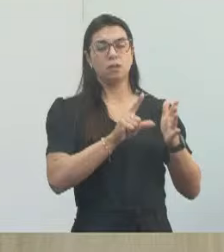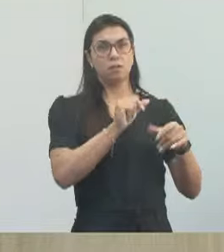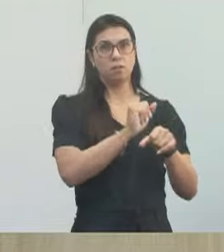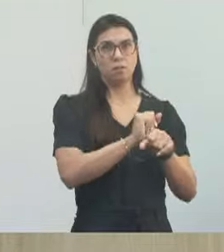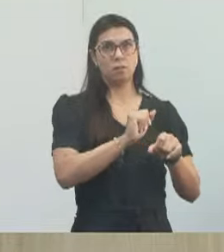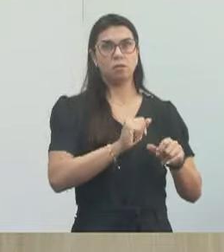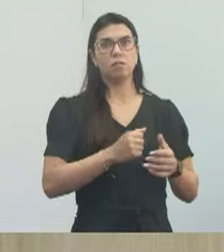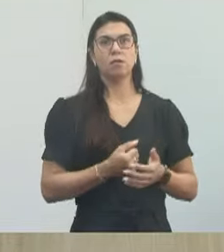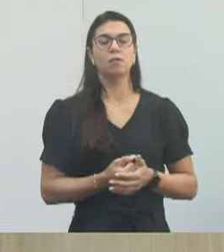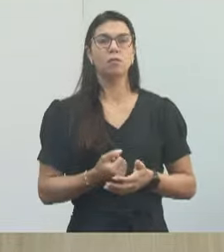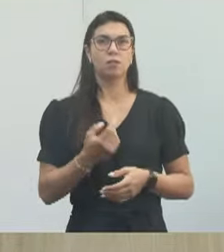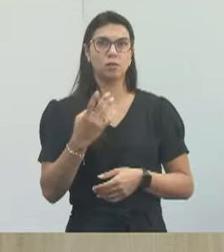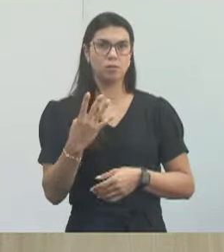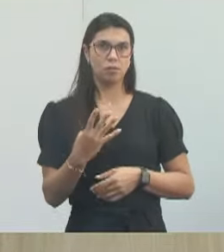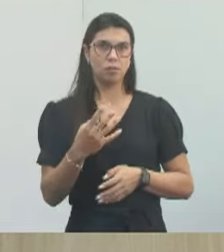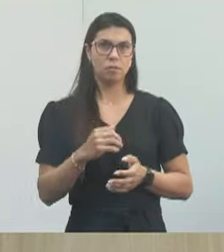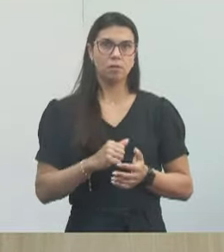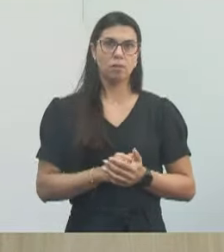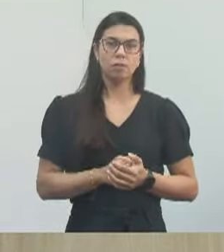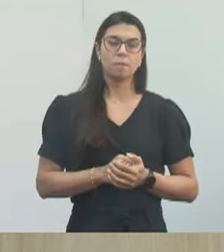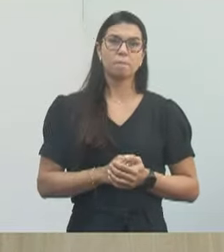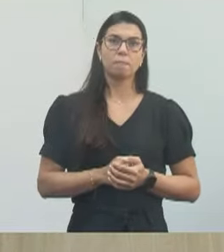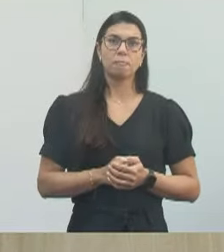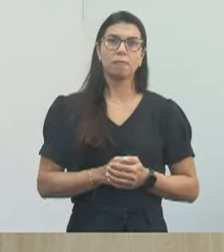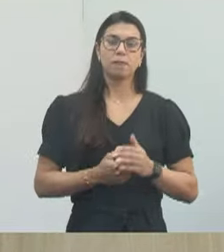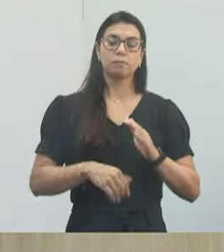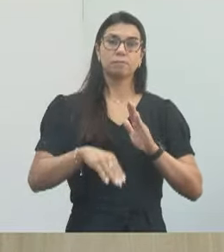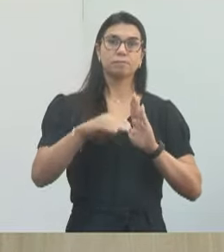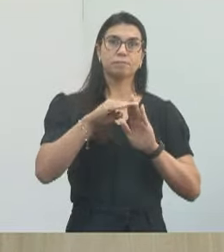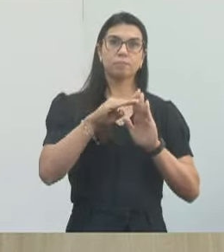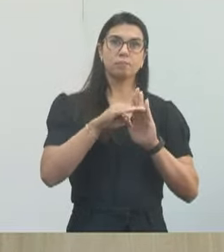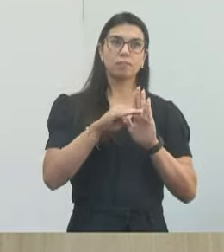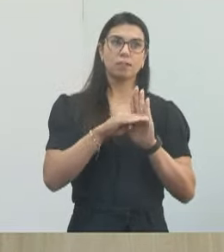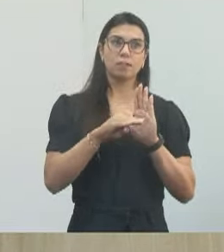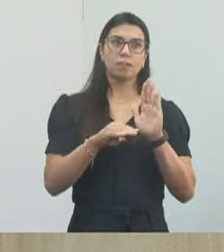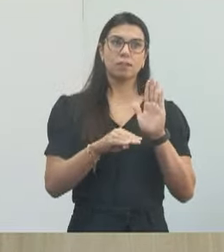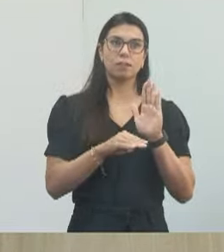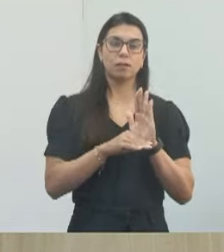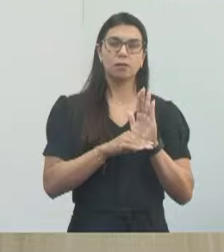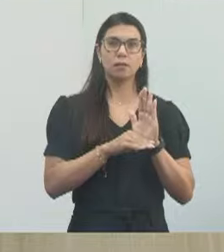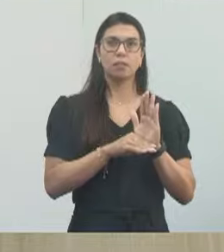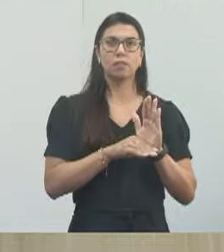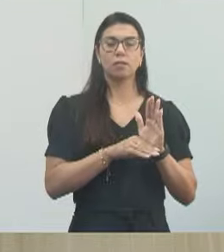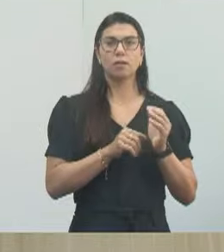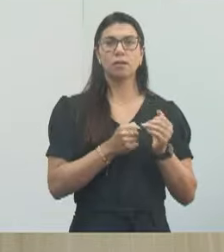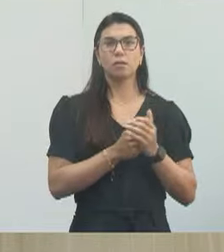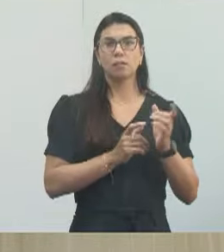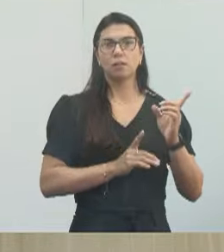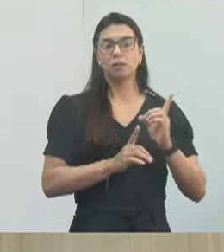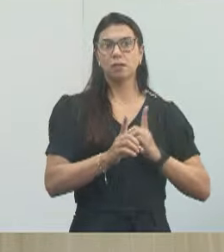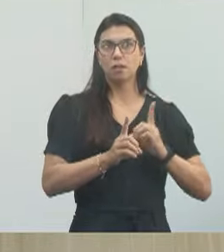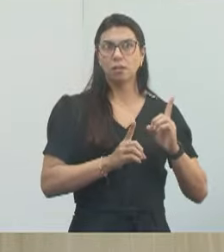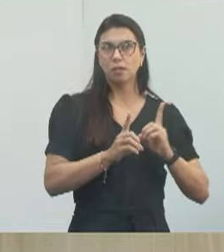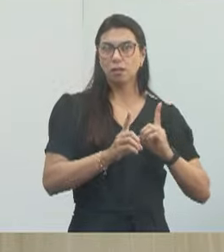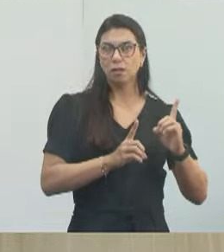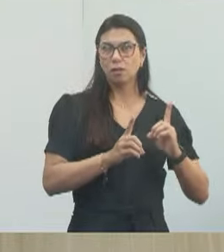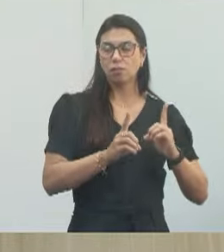obras qu Qual o cronograma obras de ducação da rodovia presente